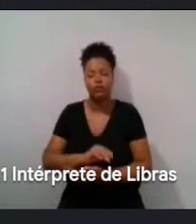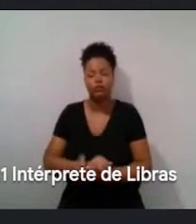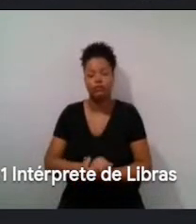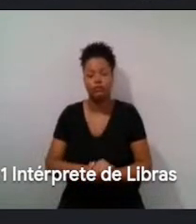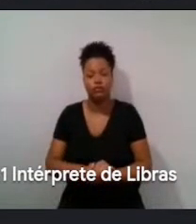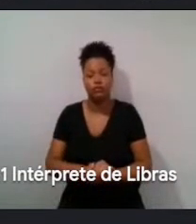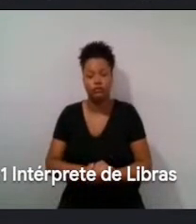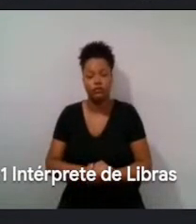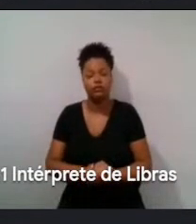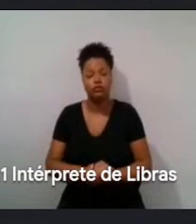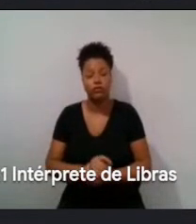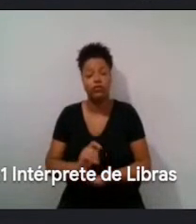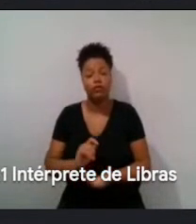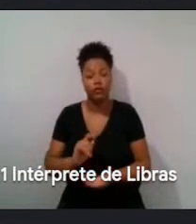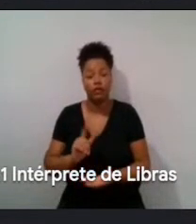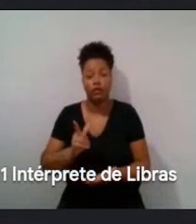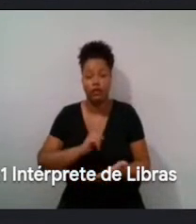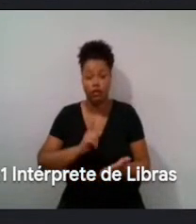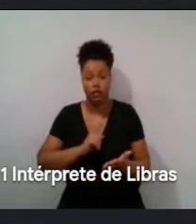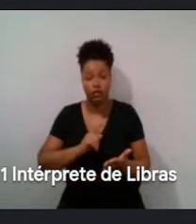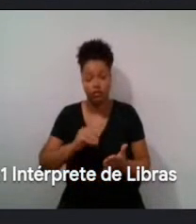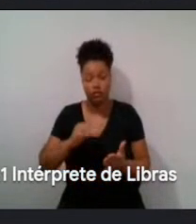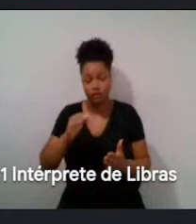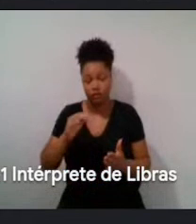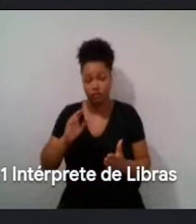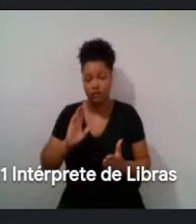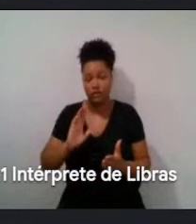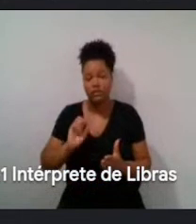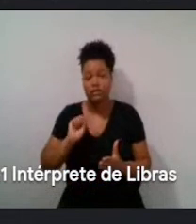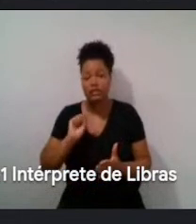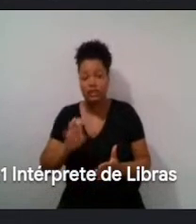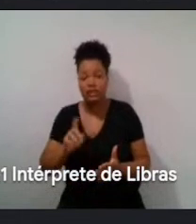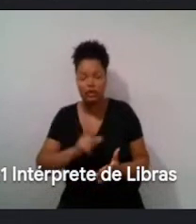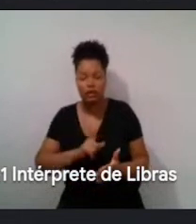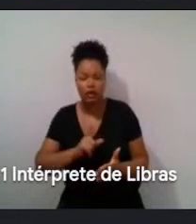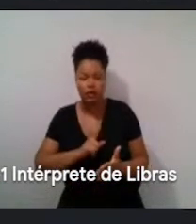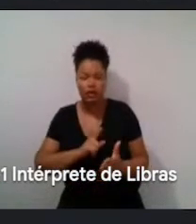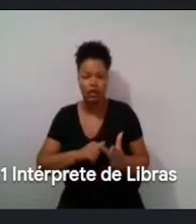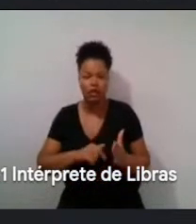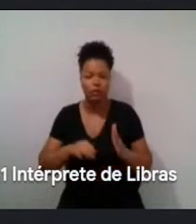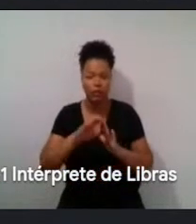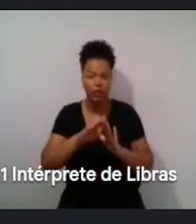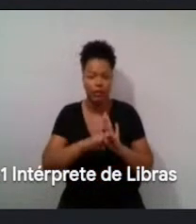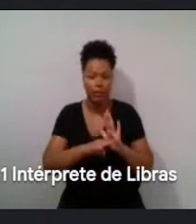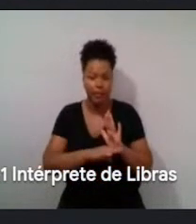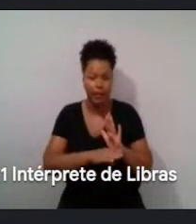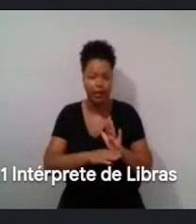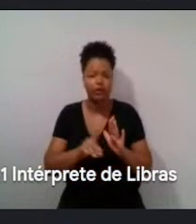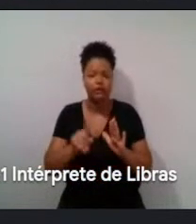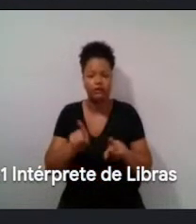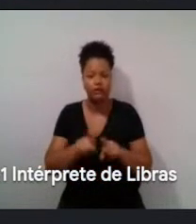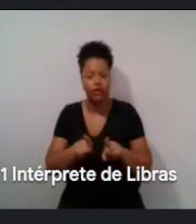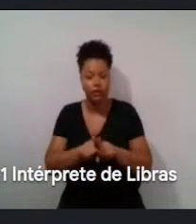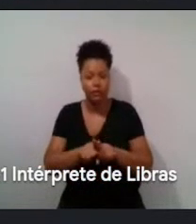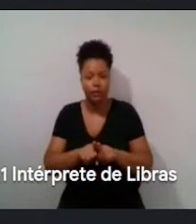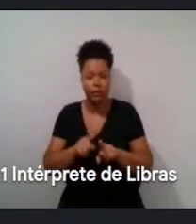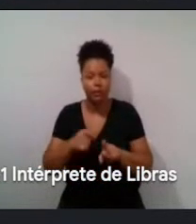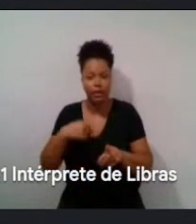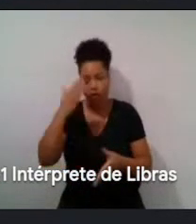cabível a aplicação dos princípios da proporcionalidade e da razoabilidade para